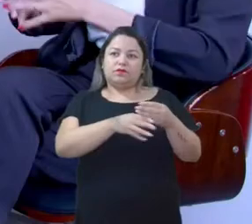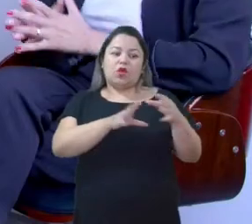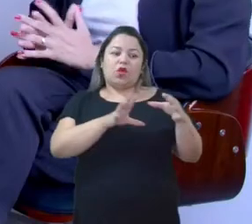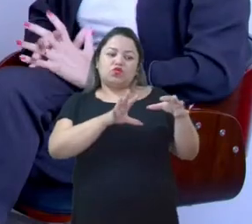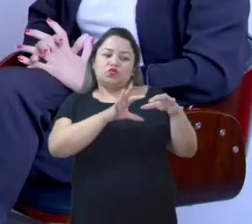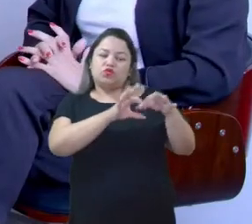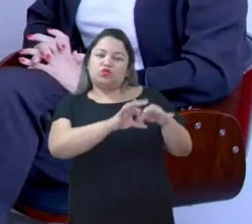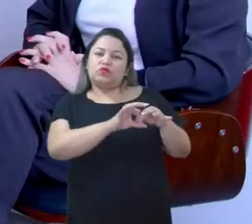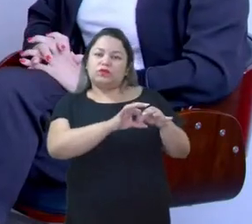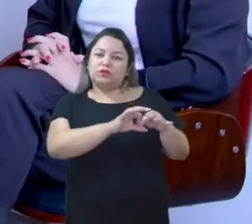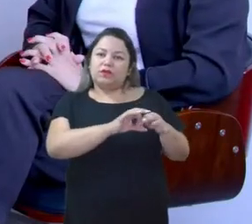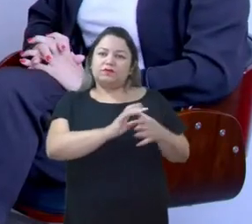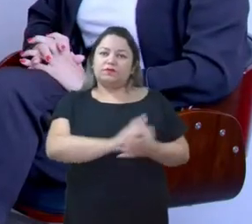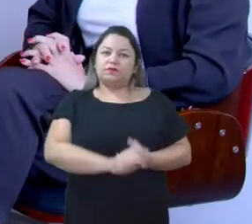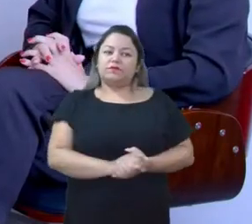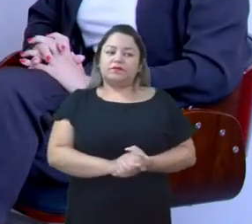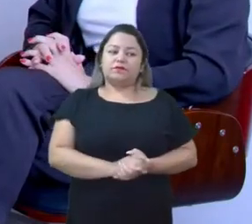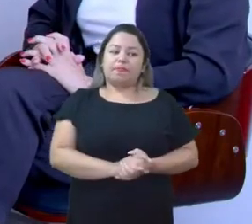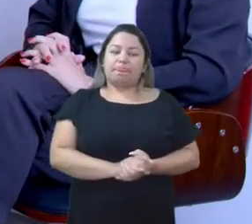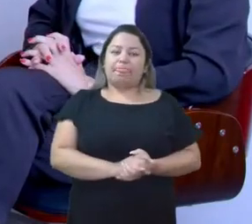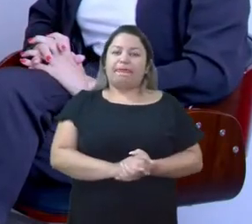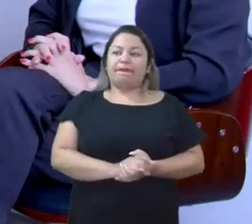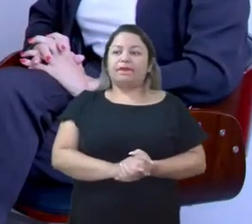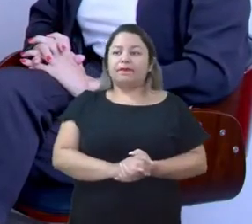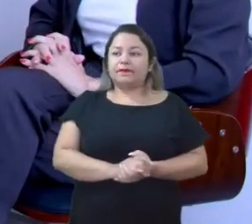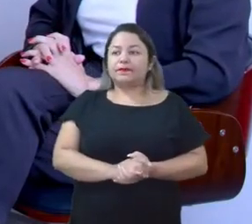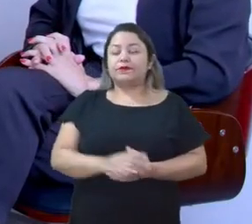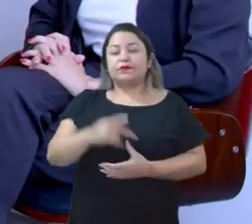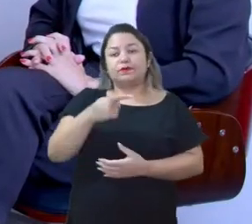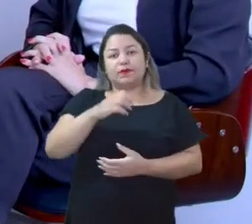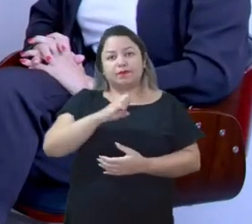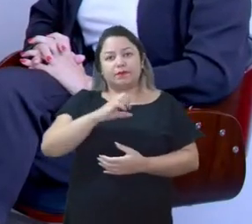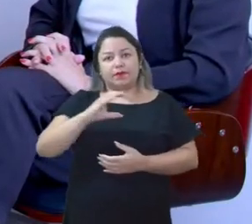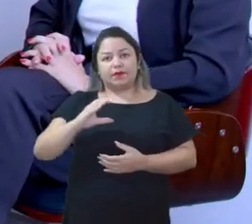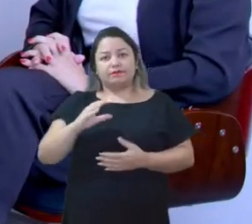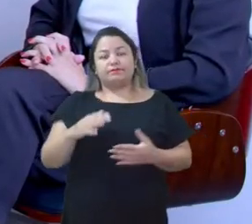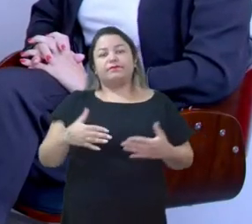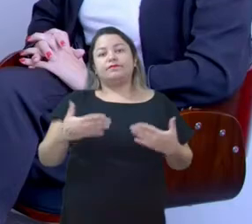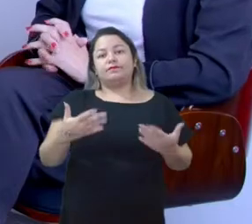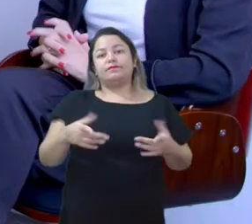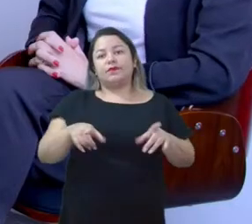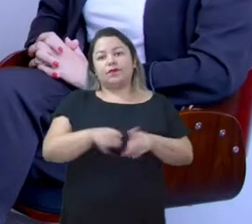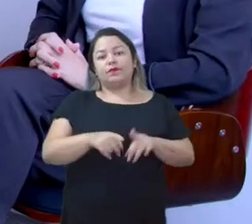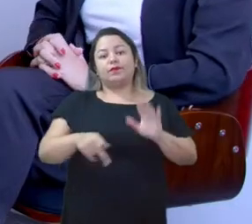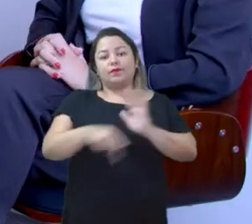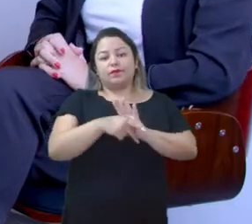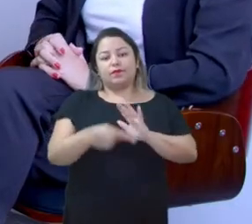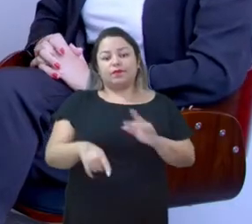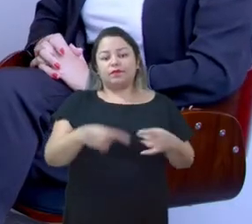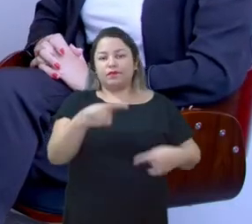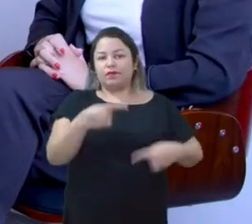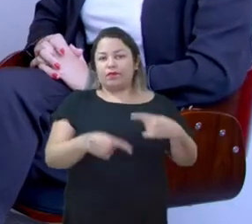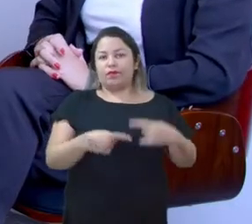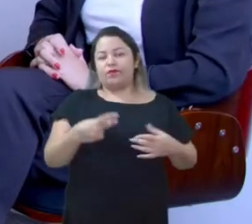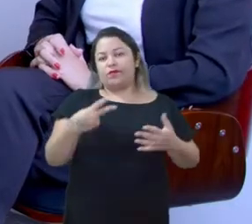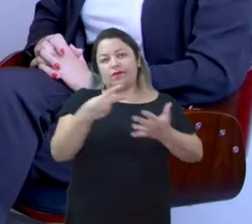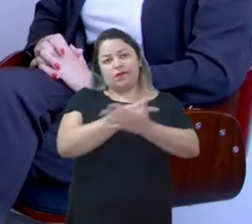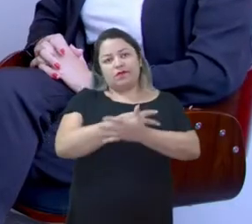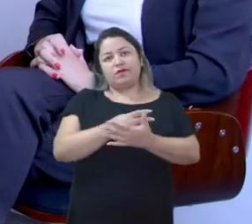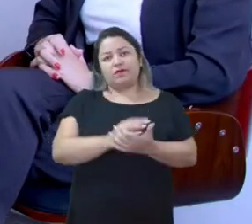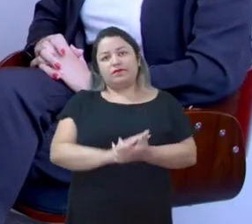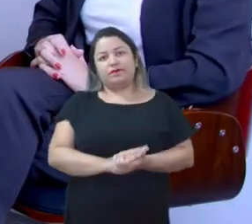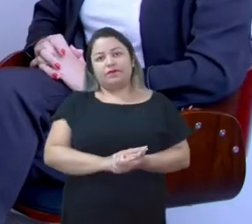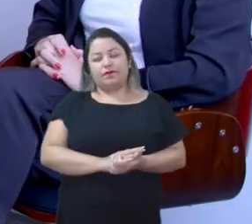juntar em uma PEC, e também o próprio debate, quando ocorrer